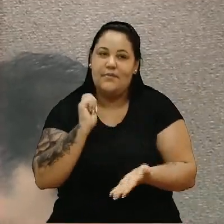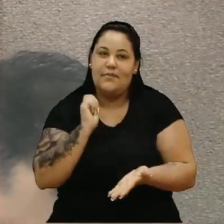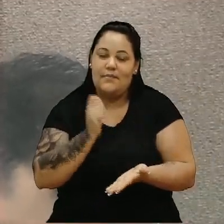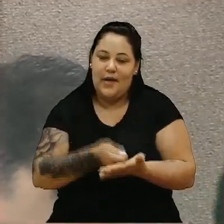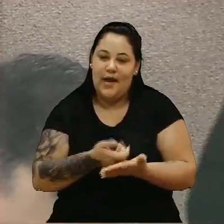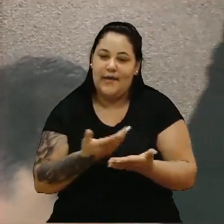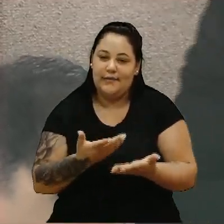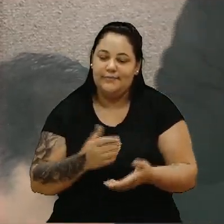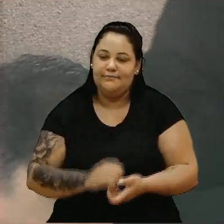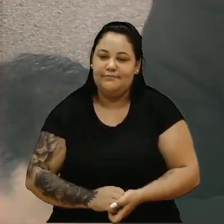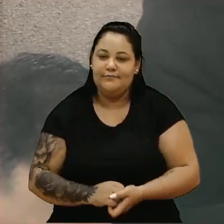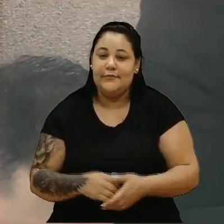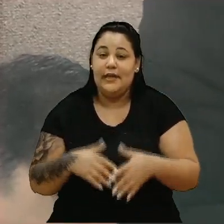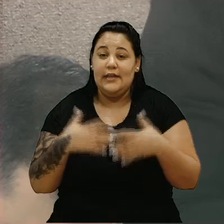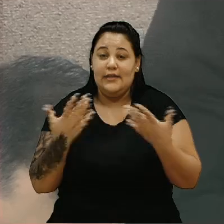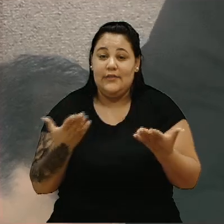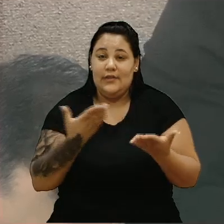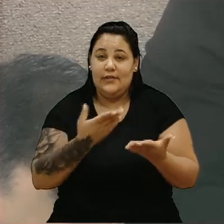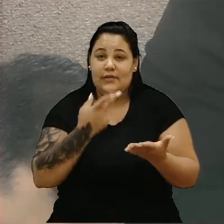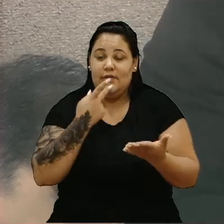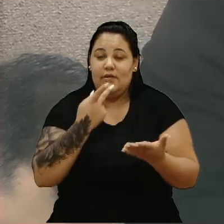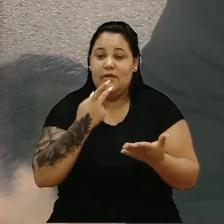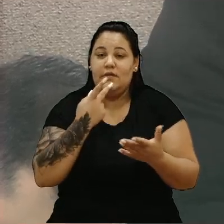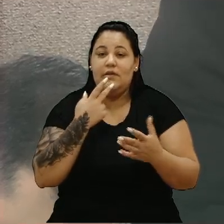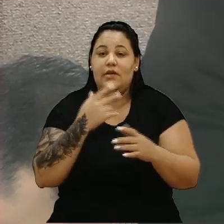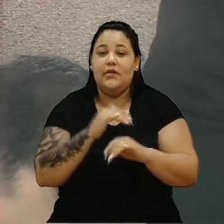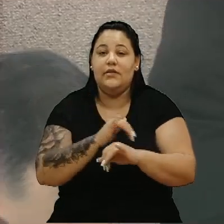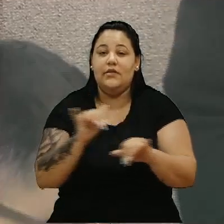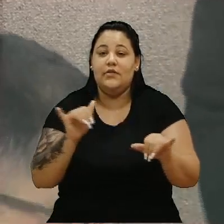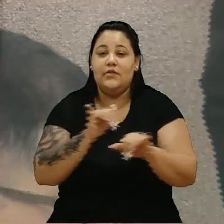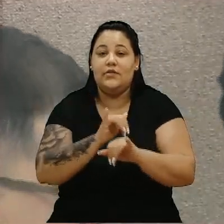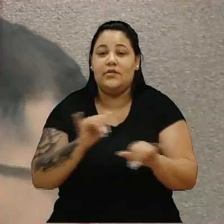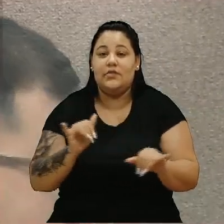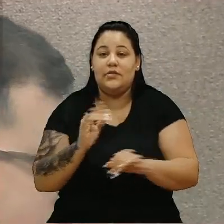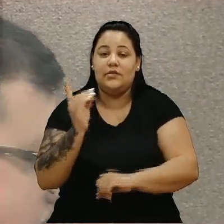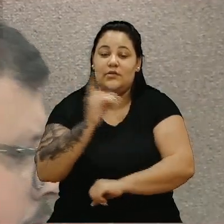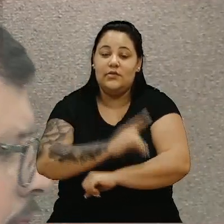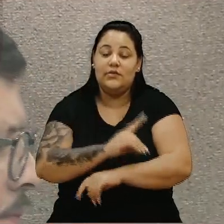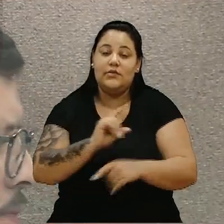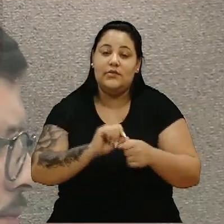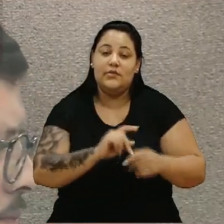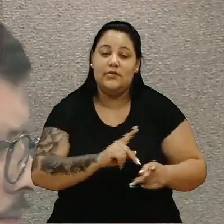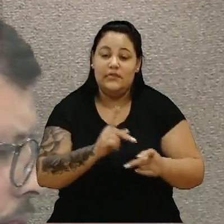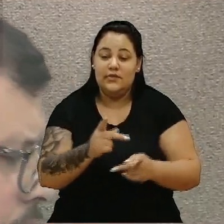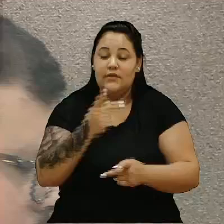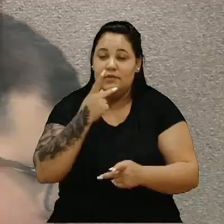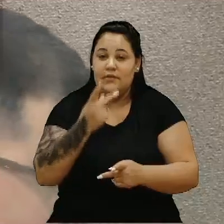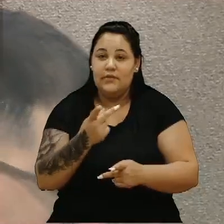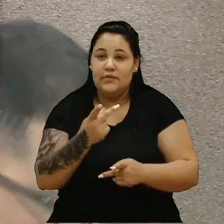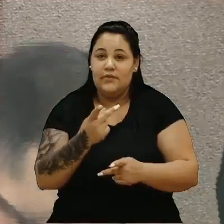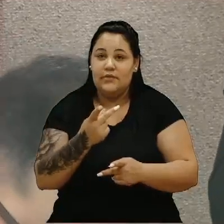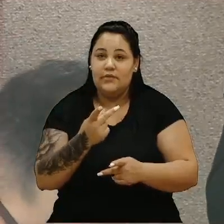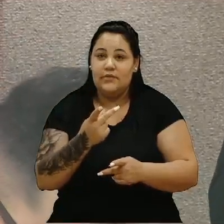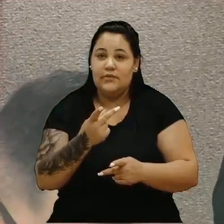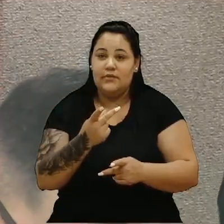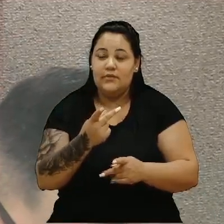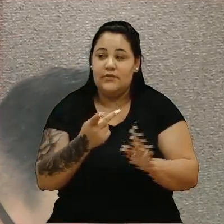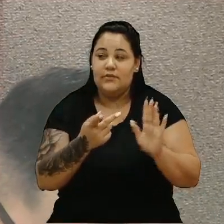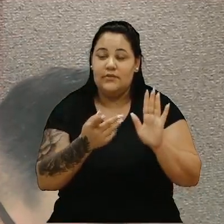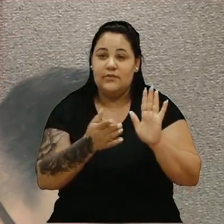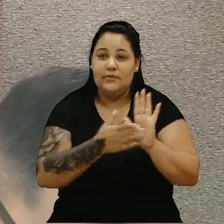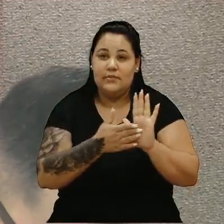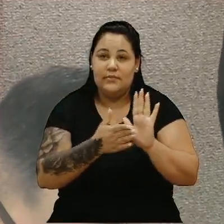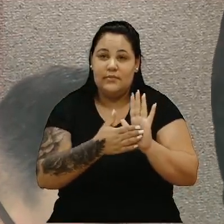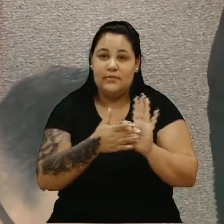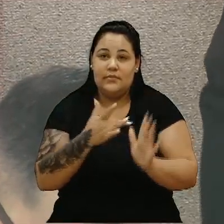Então aqui eu falo alguns dados que eu colhi na minha visita, dia 11 de março, a respeito dos planos de saúde. Então, para quem não sabe, a